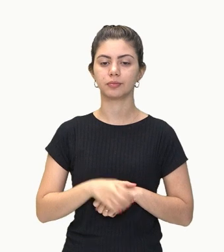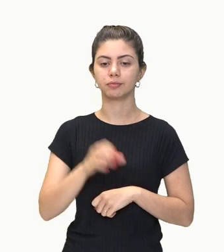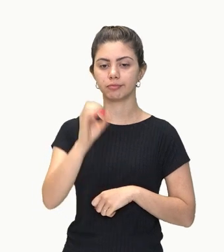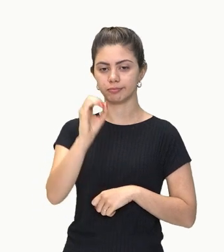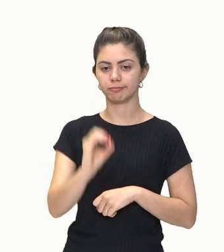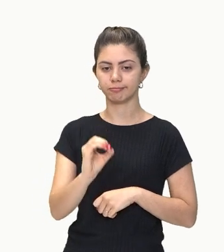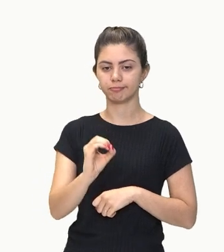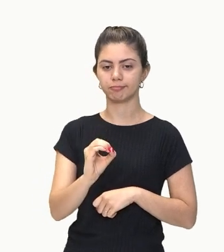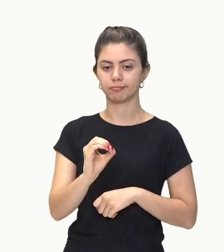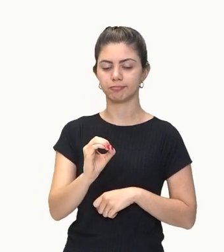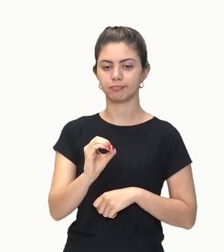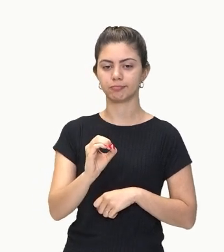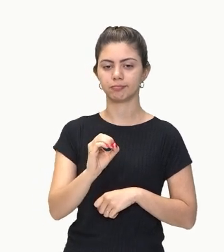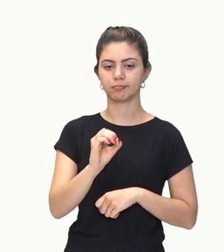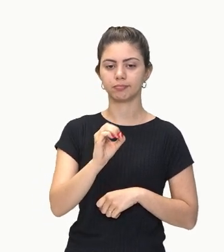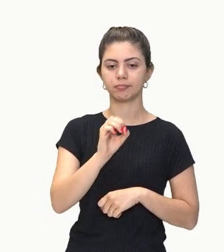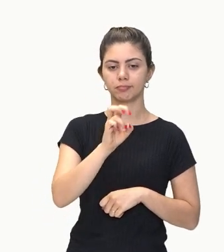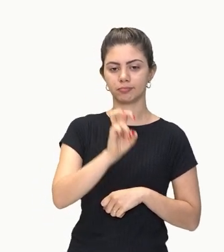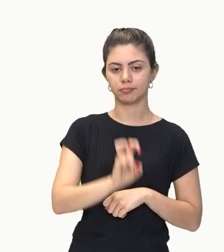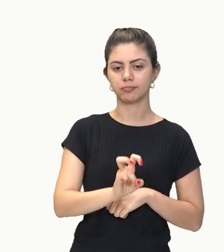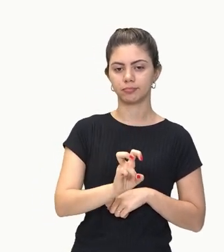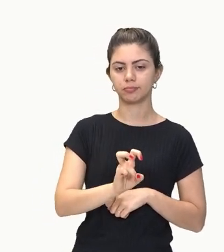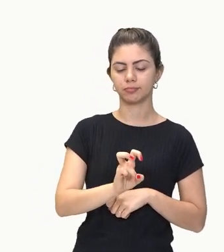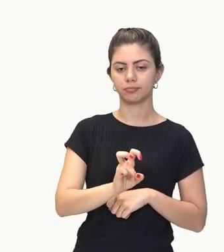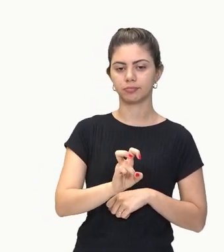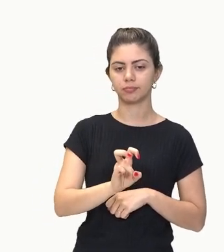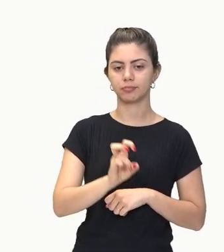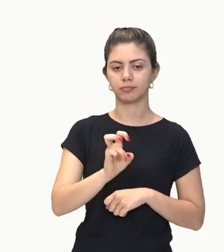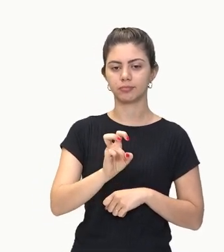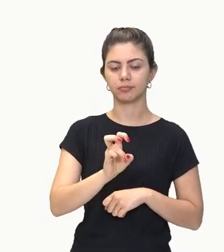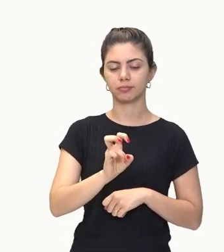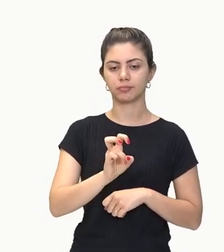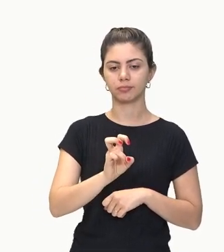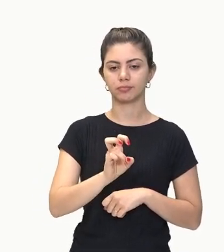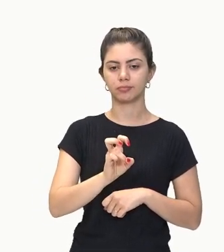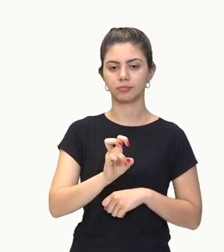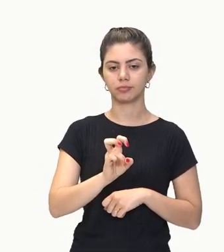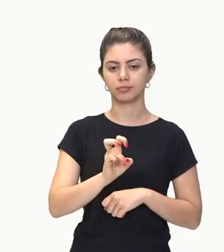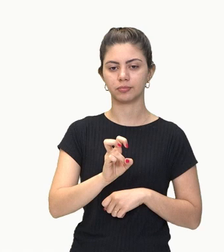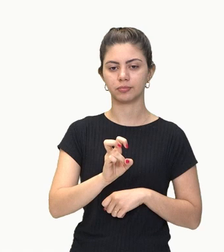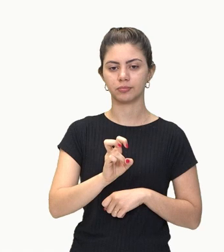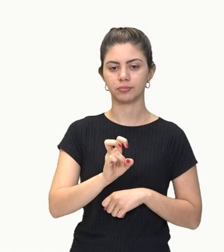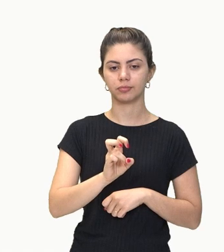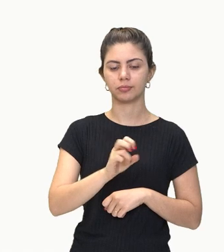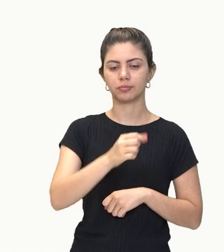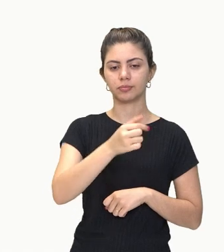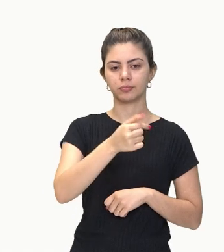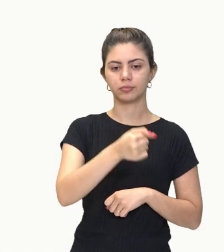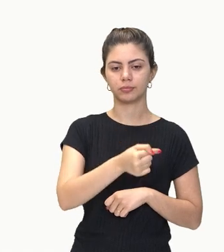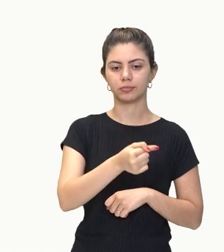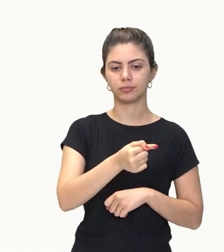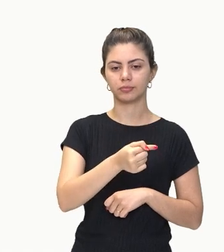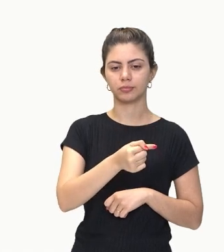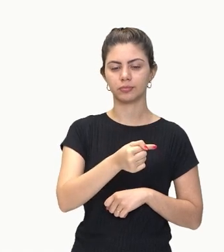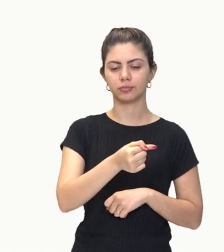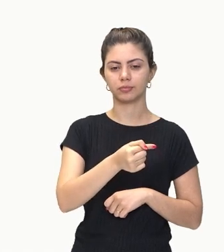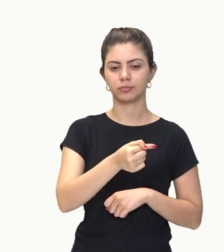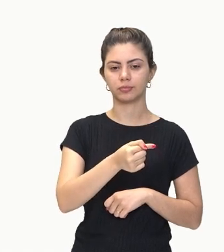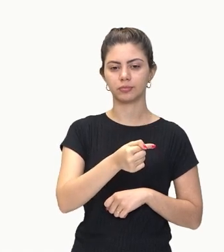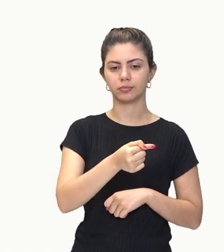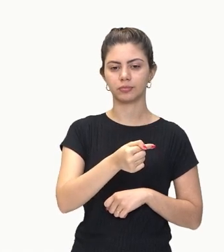0 mais nada é 0. 5 mais 0 é 5. 7 mais